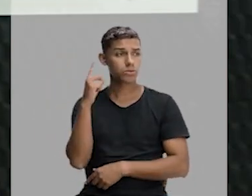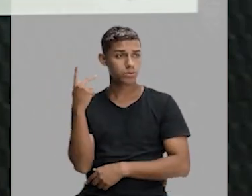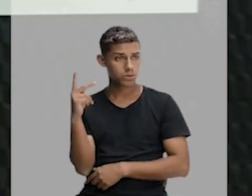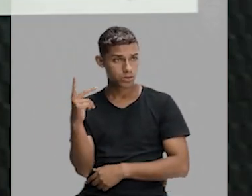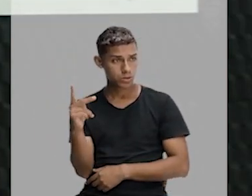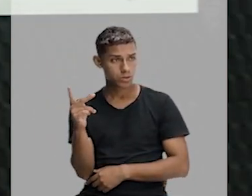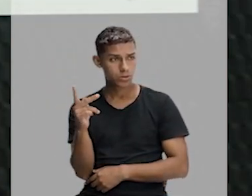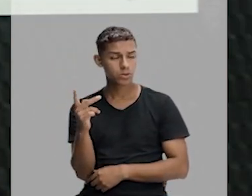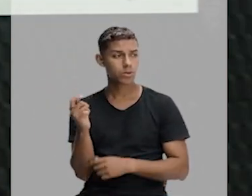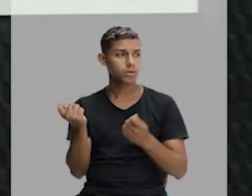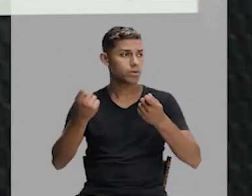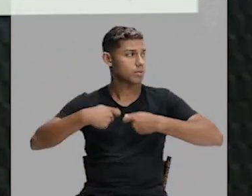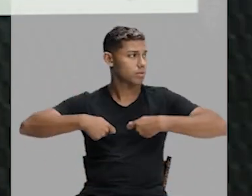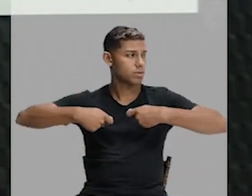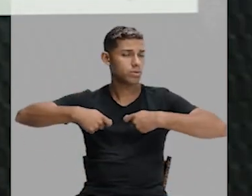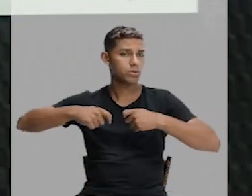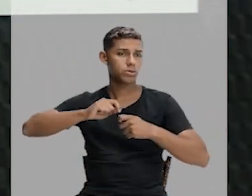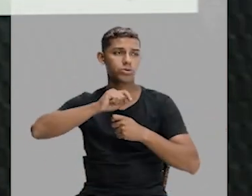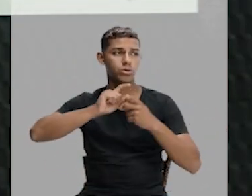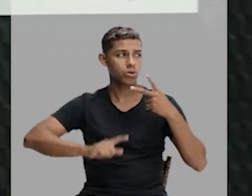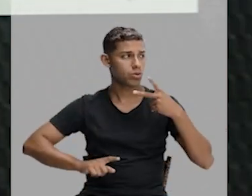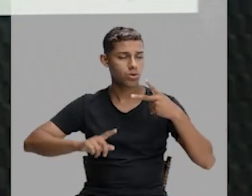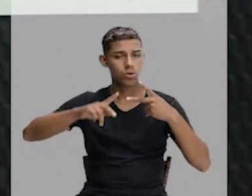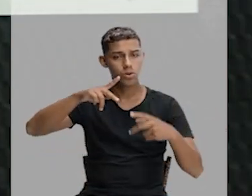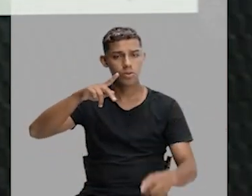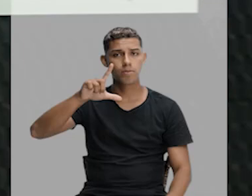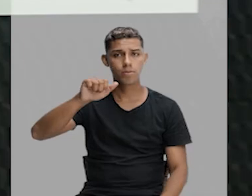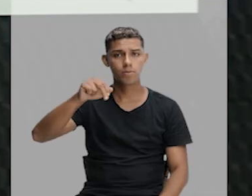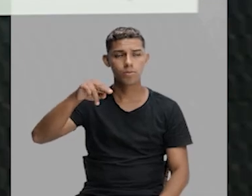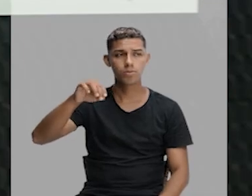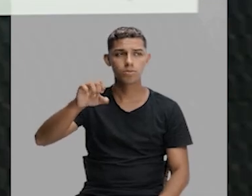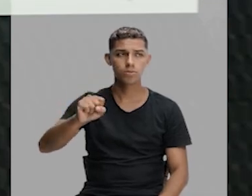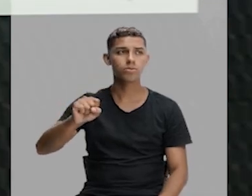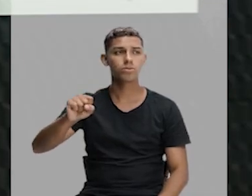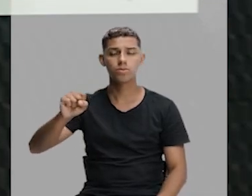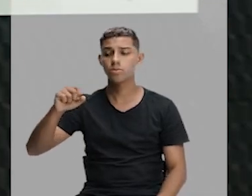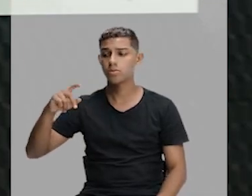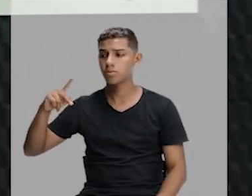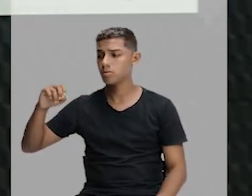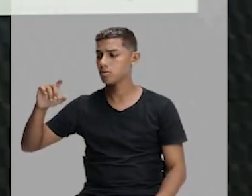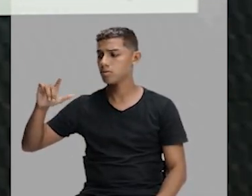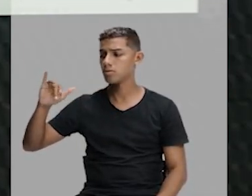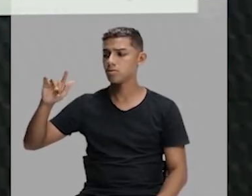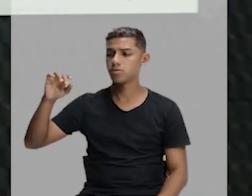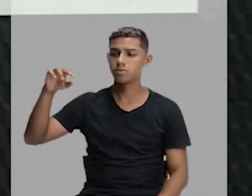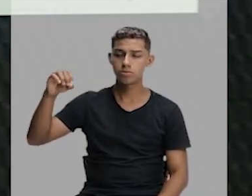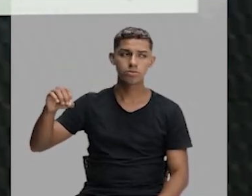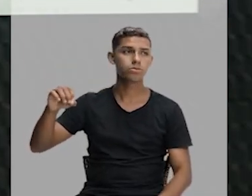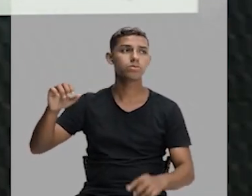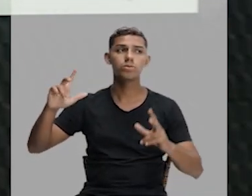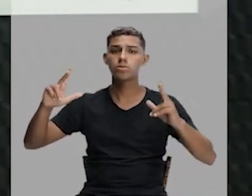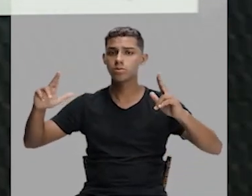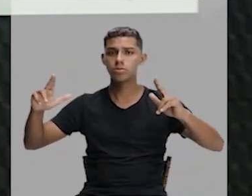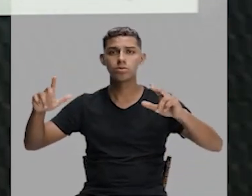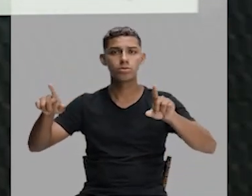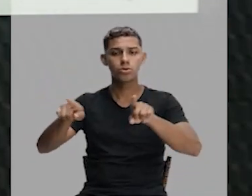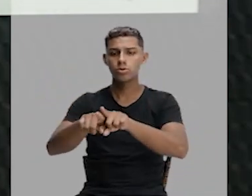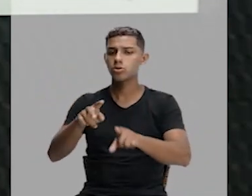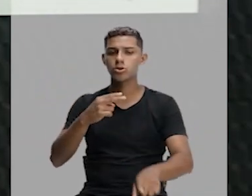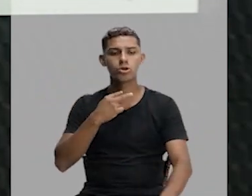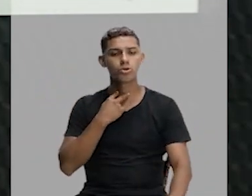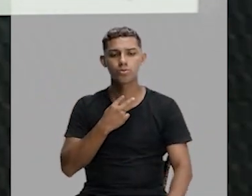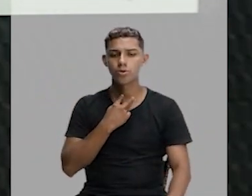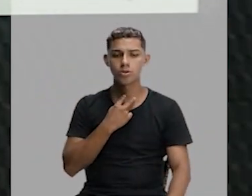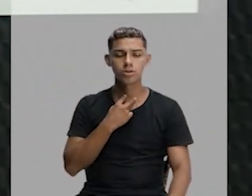formado, você tem que nos dois planos aqui polígonos iguais. Tá? Então eu não posso ter, por exemplo, aqui um triângulo e aqui